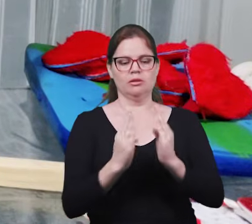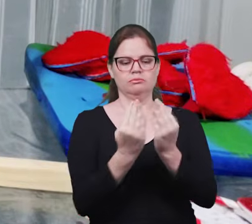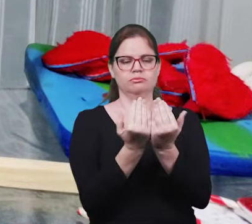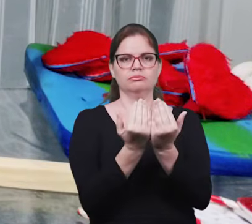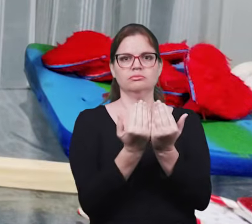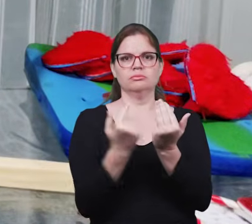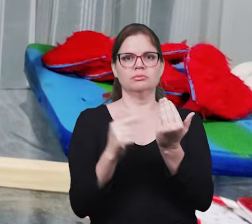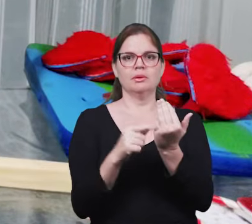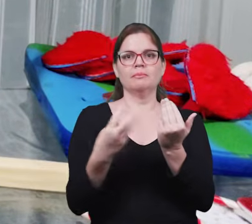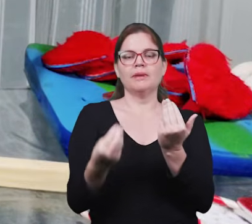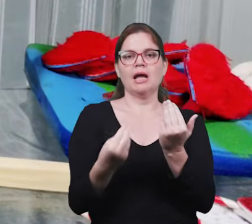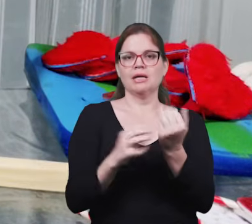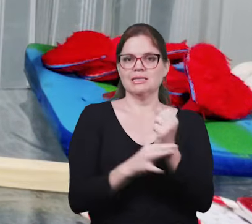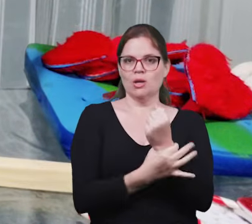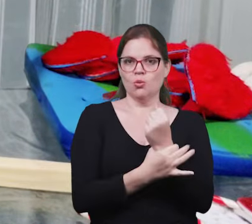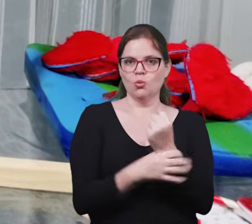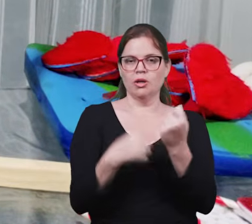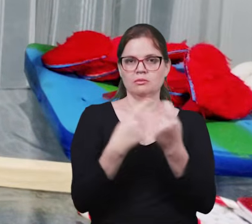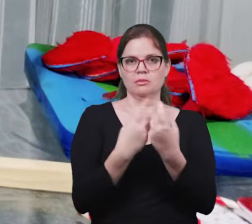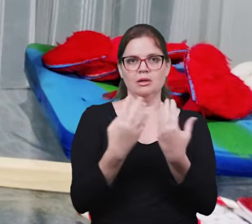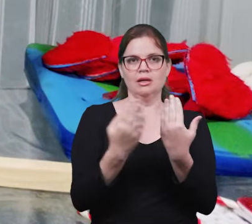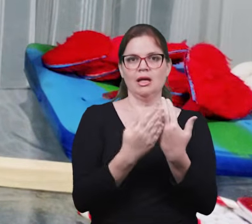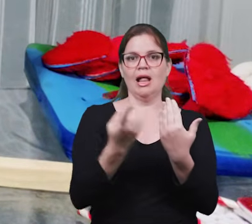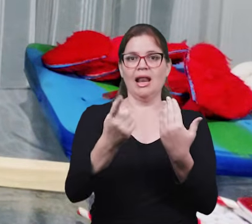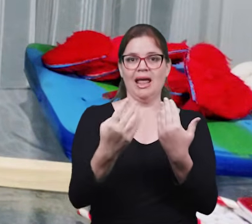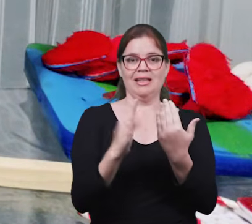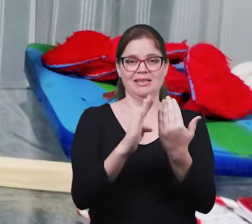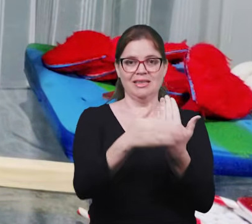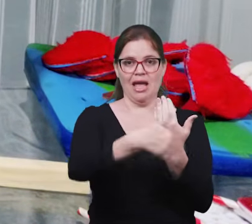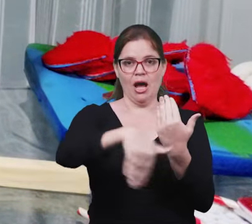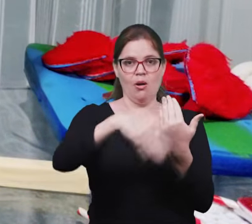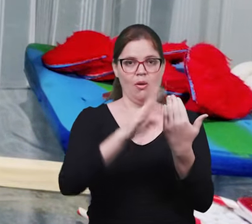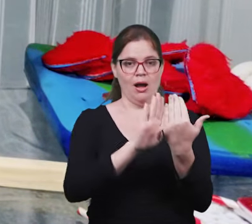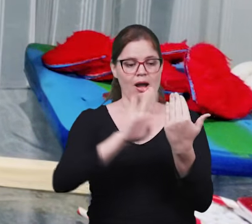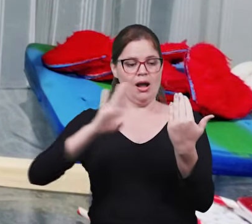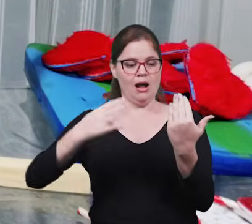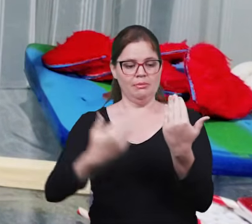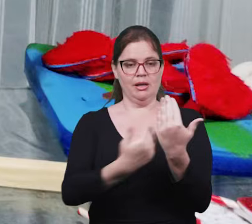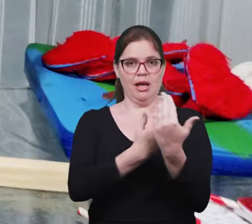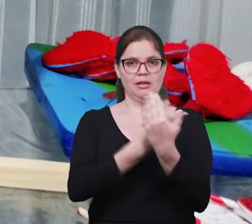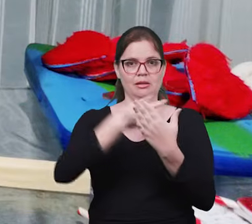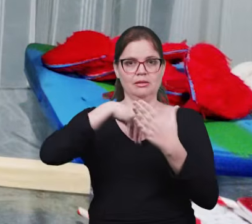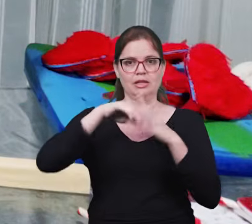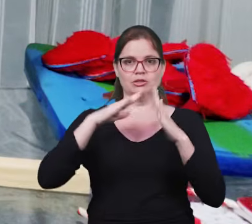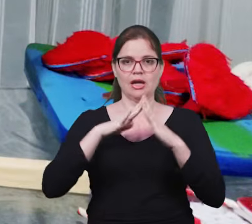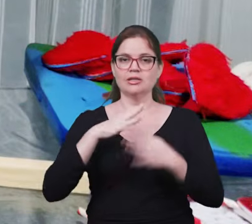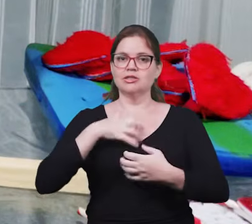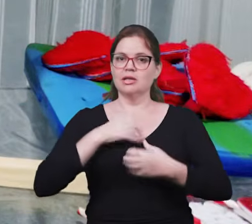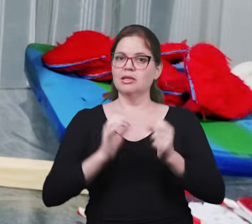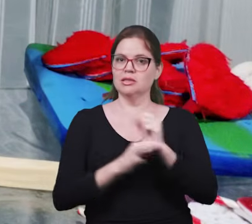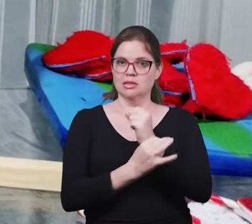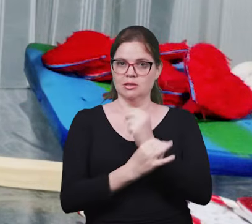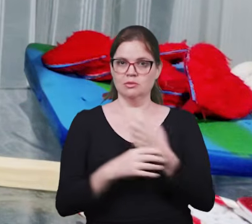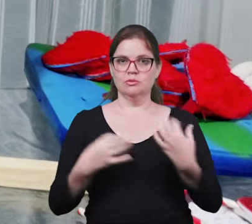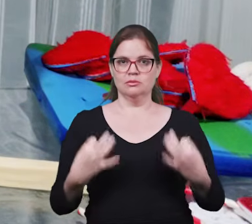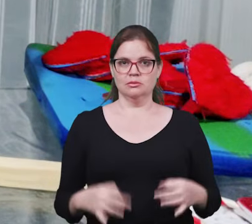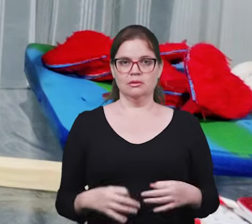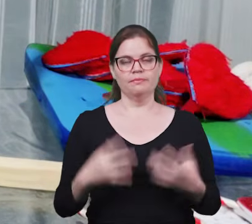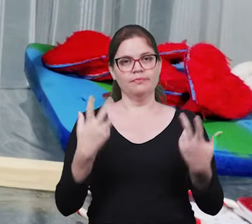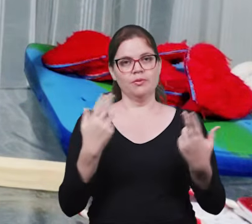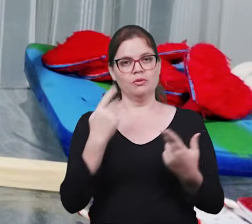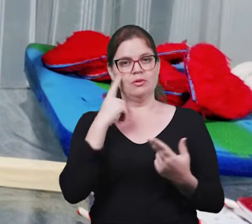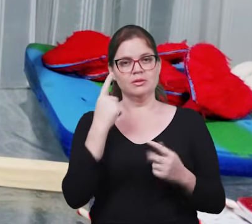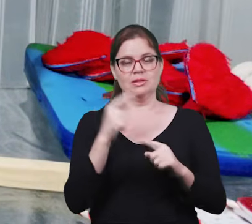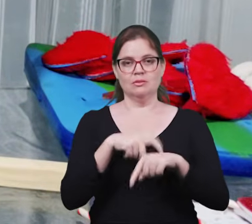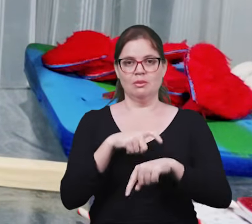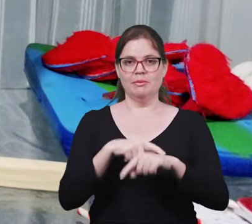né, numa estrada escura, ou a gente está, né, no meio da rua, a gente entra, a criança ela se sente segura, nós nos sentimos seguros. Então, mostrar que quando a